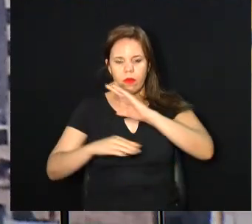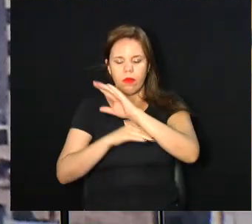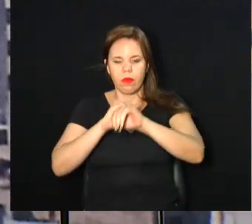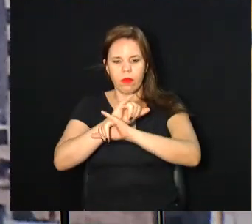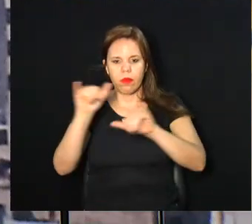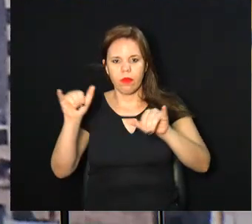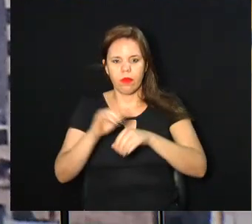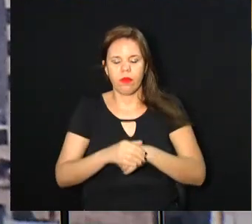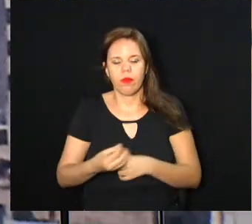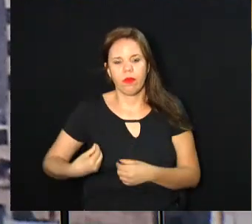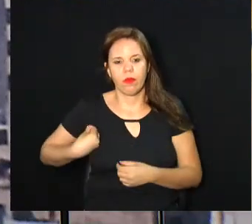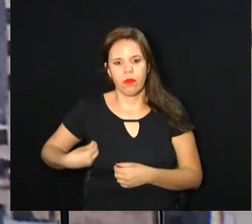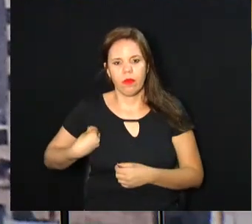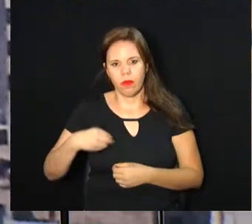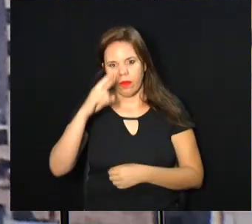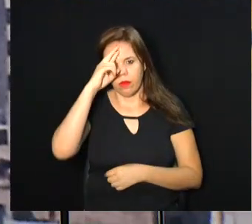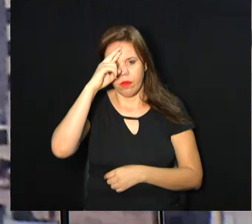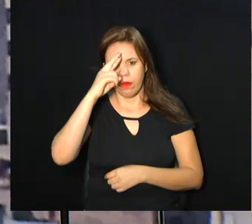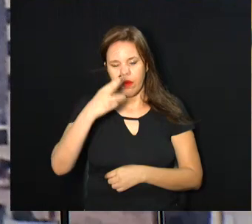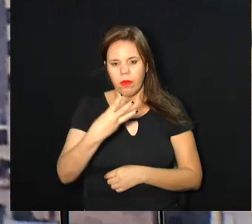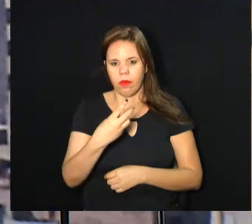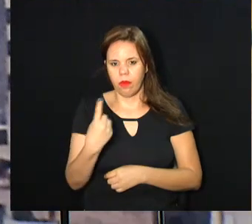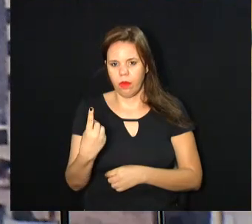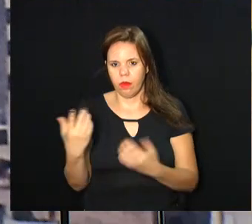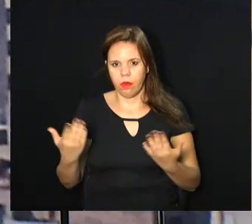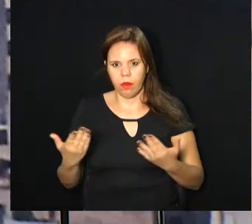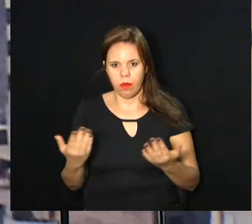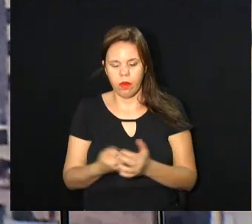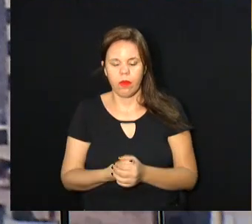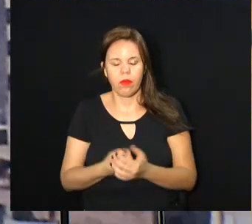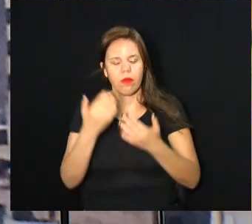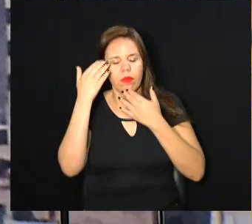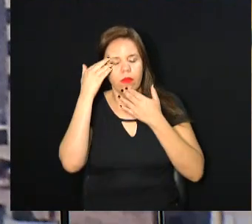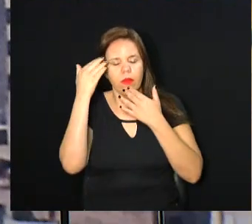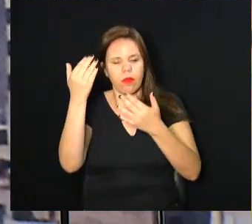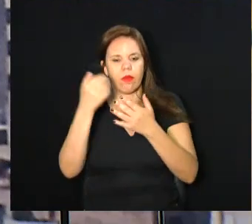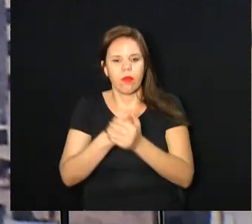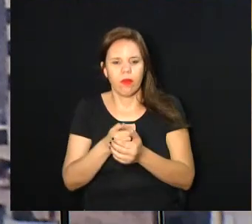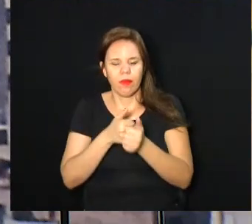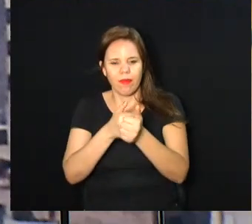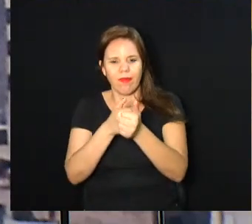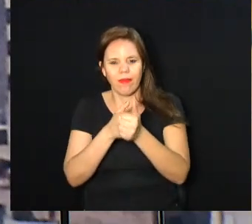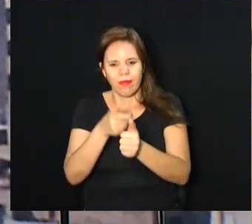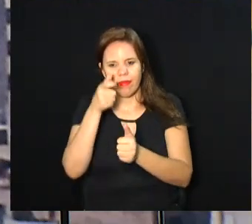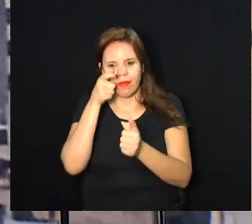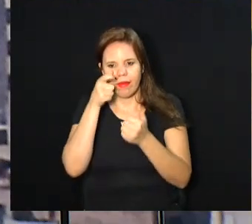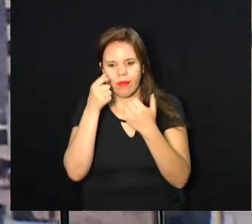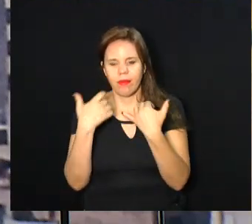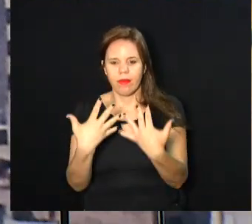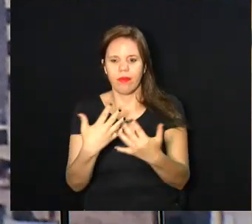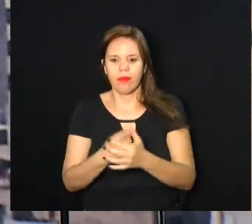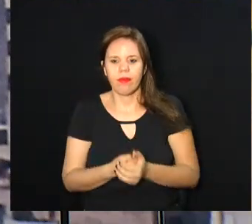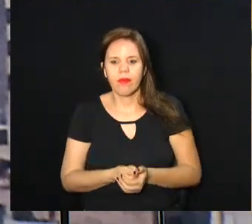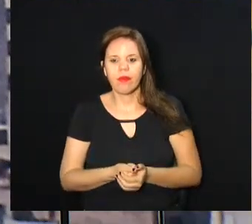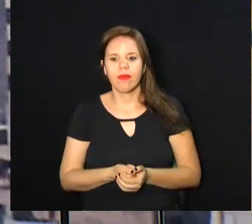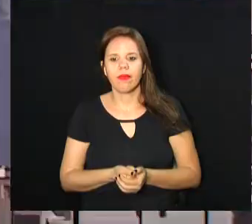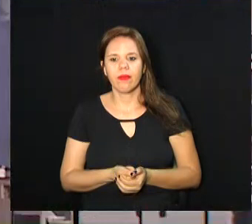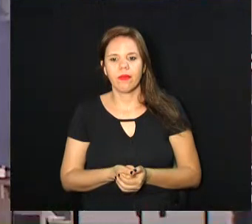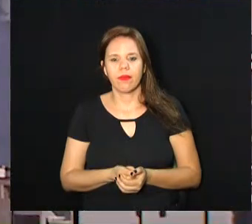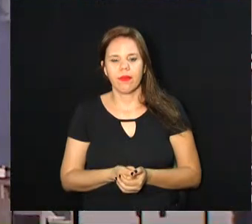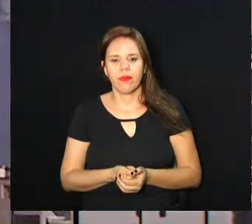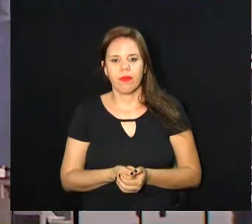Câmara Notícia ao vivo, 12h31 agora. Quero agradecer desde já a sua companhia e